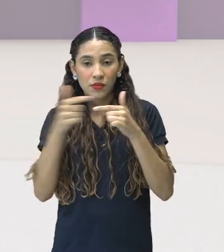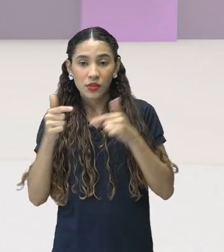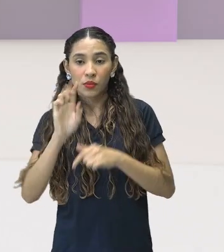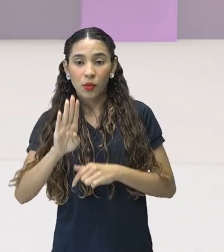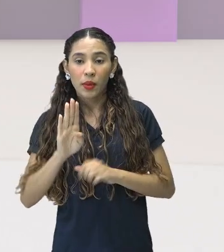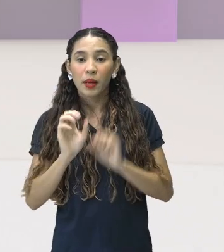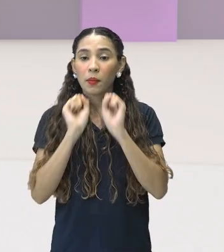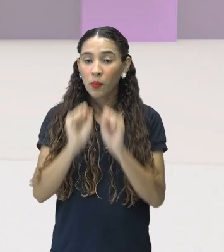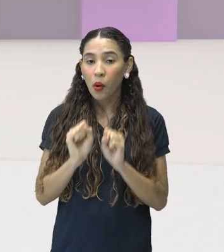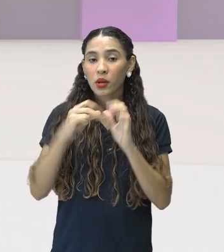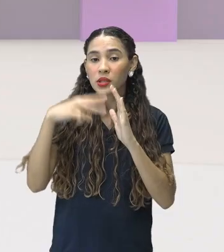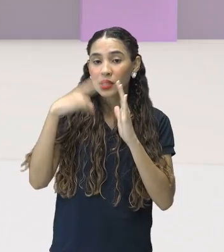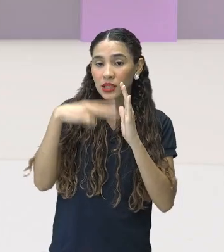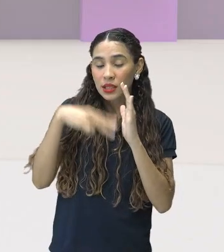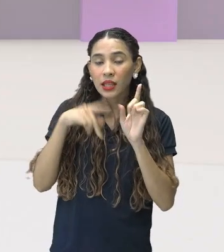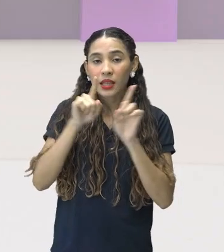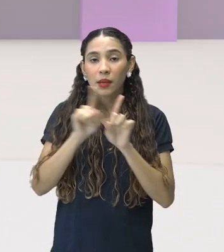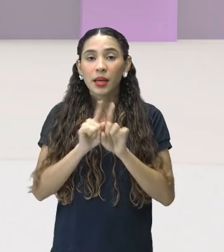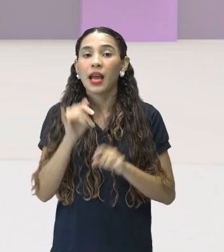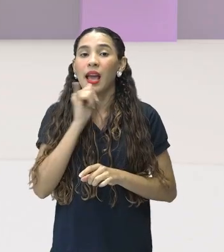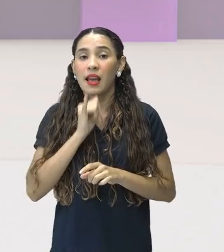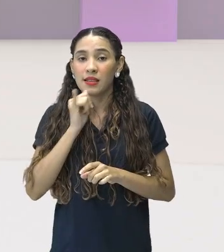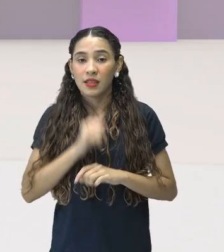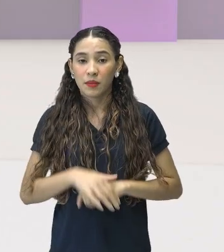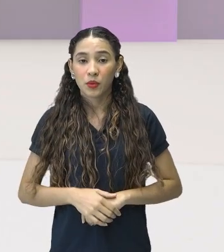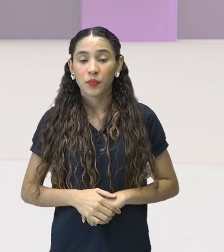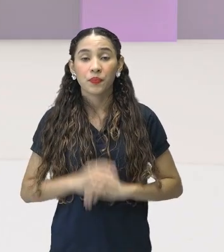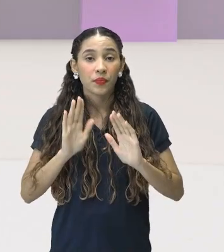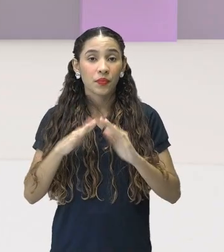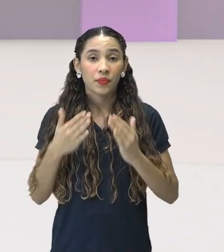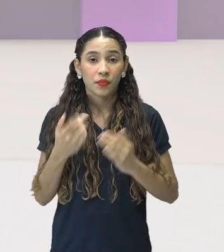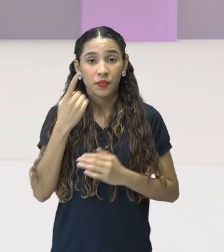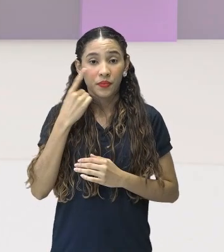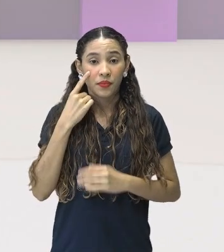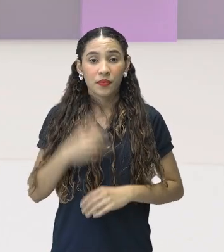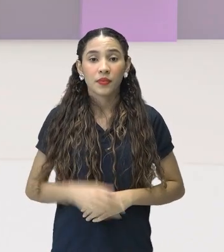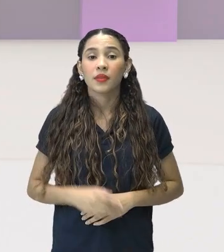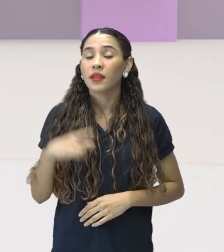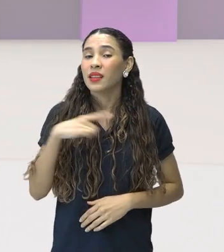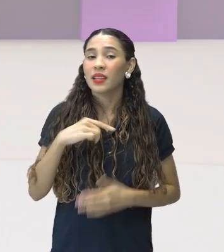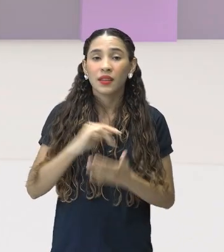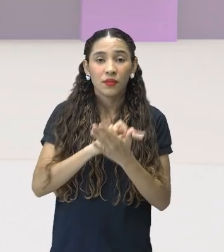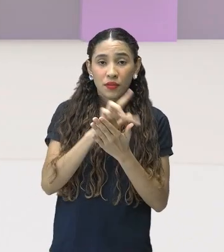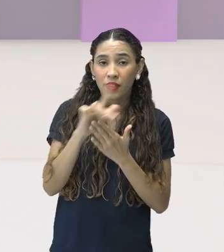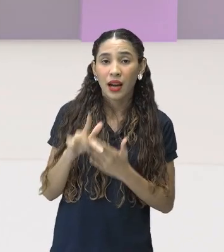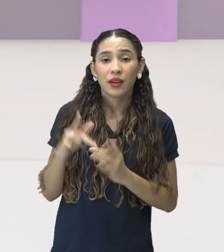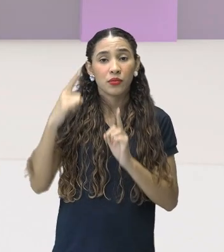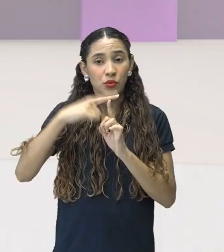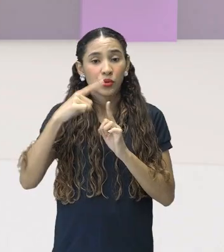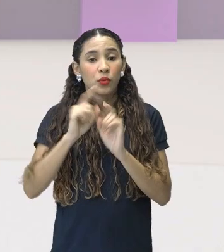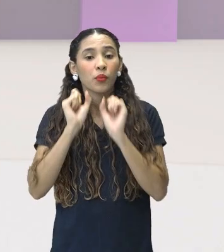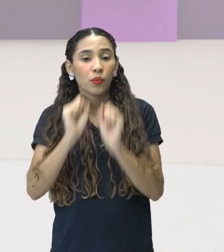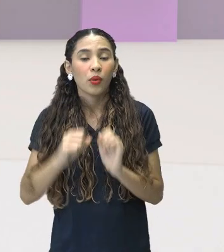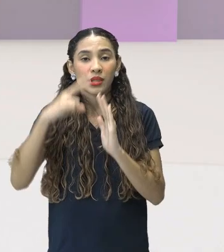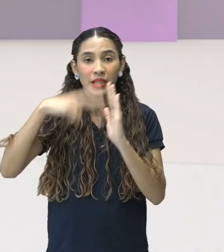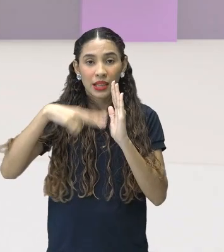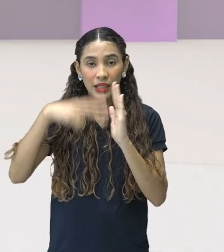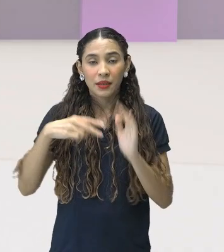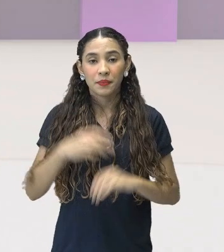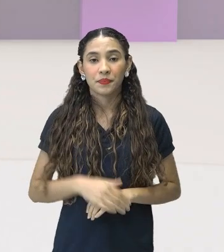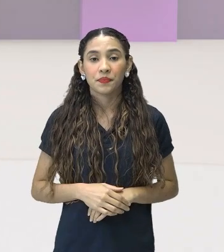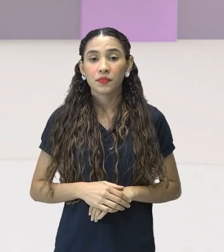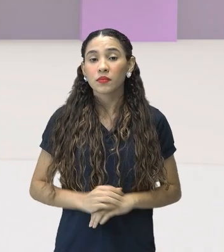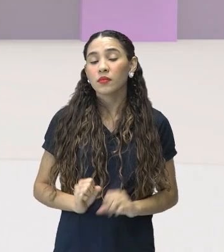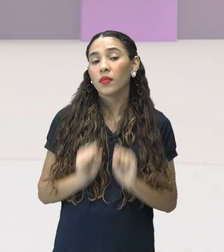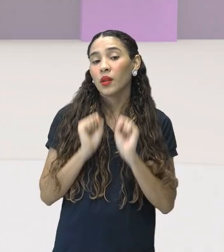B pode ser lida de uma das seguintes maneiras. Então, vamos lá. Temos várias formas que a gente pode ler a nossa razão.